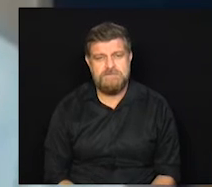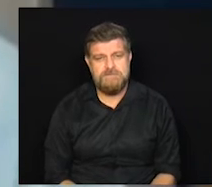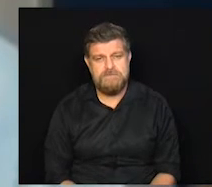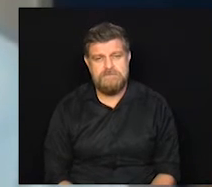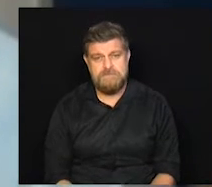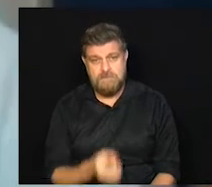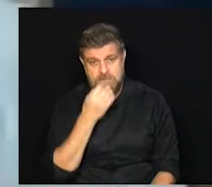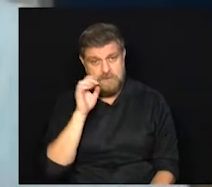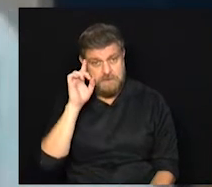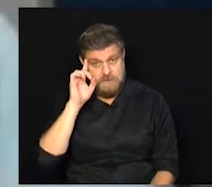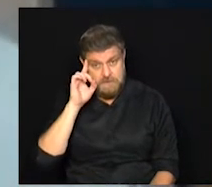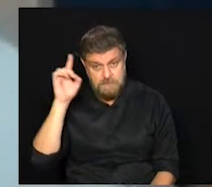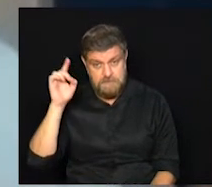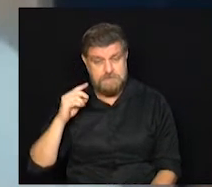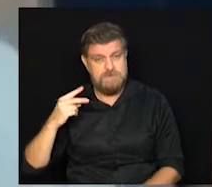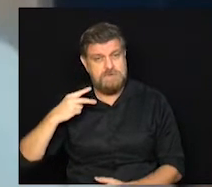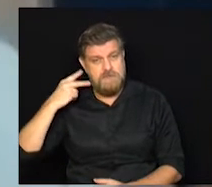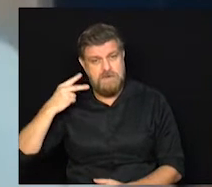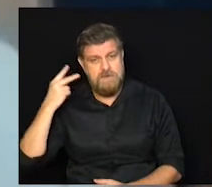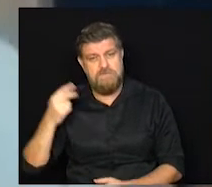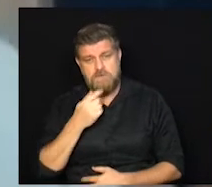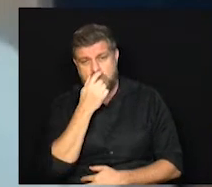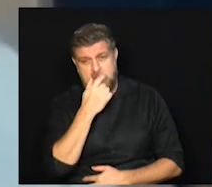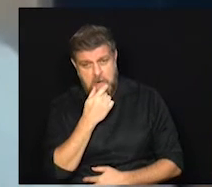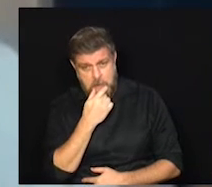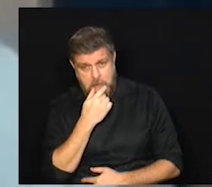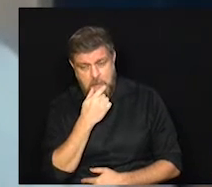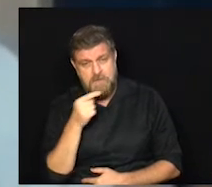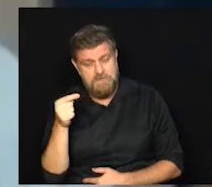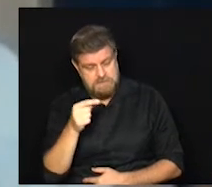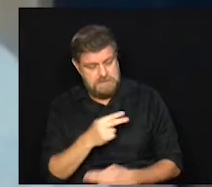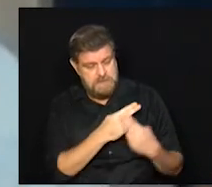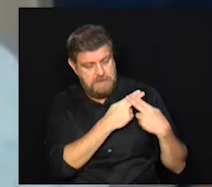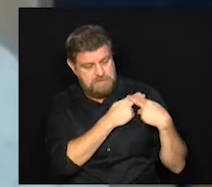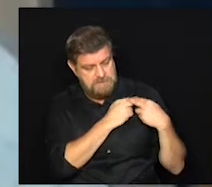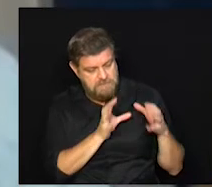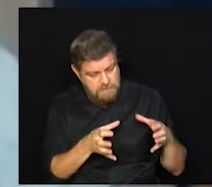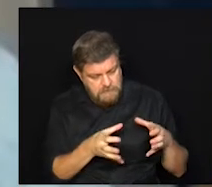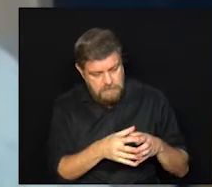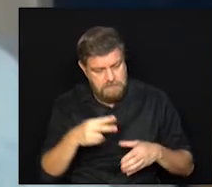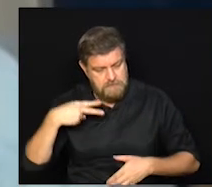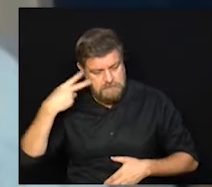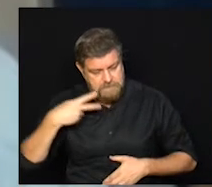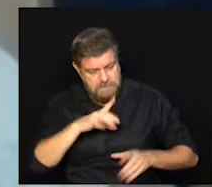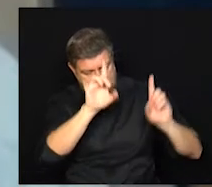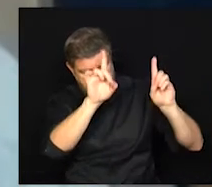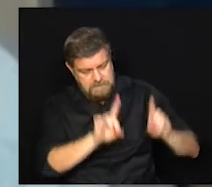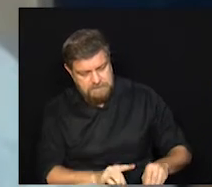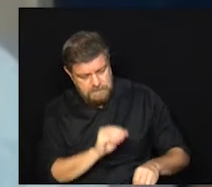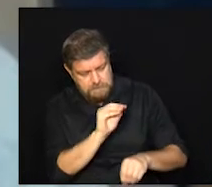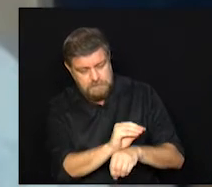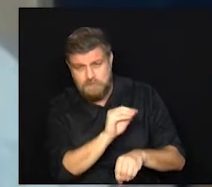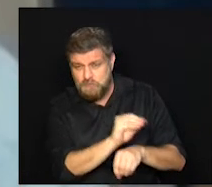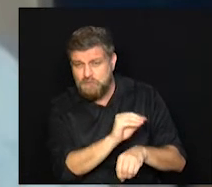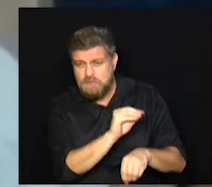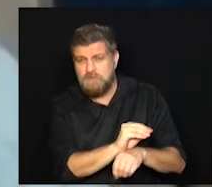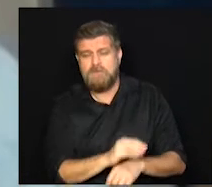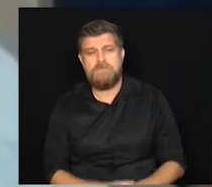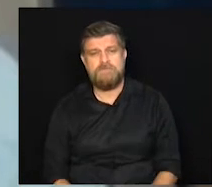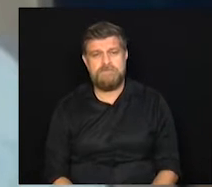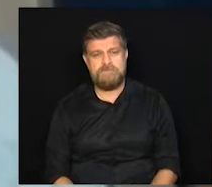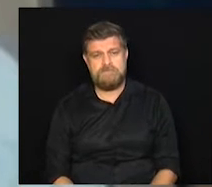Bom dia, vereador Marrom, presidente da Comissão Permanente das Pessoas com Deficiência